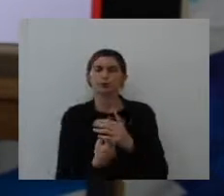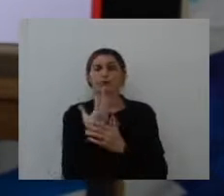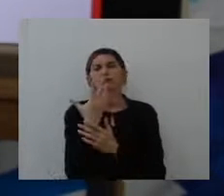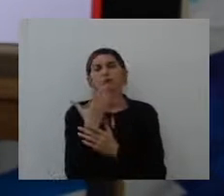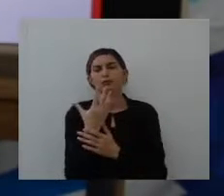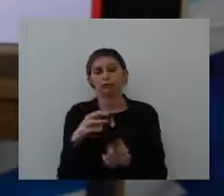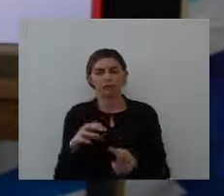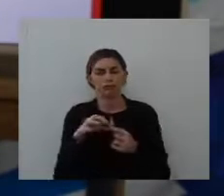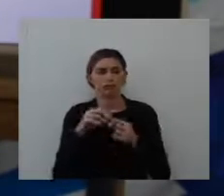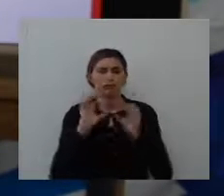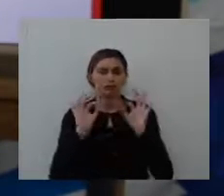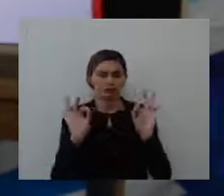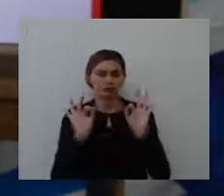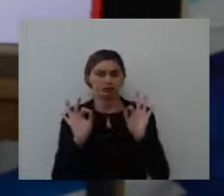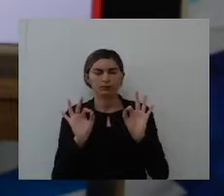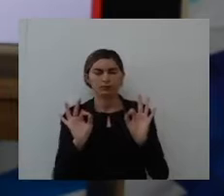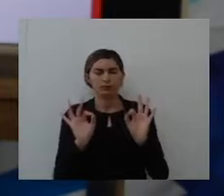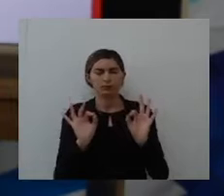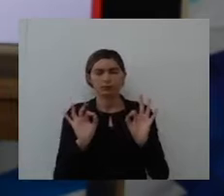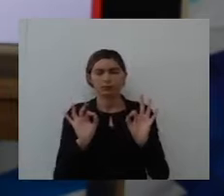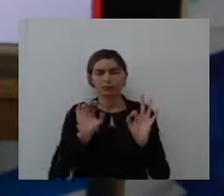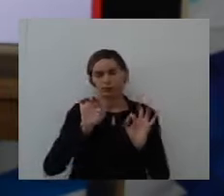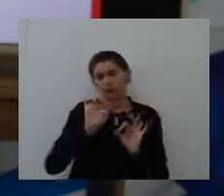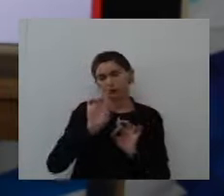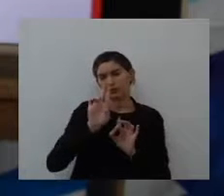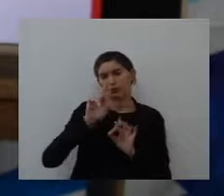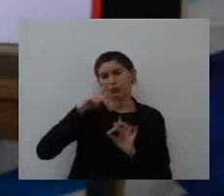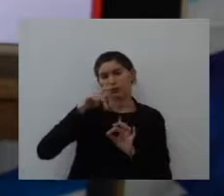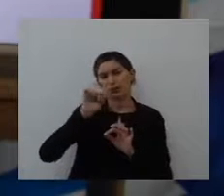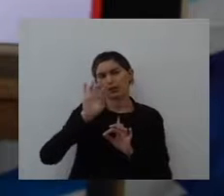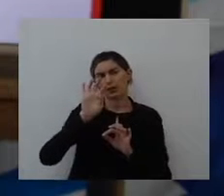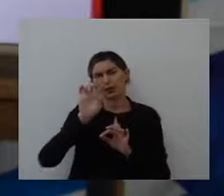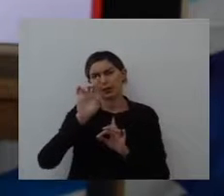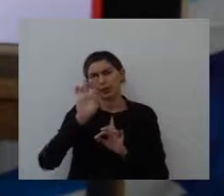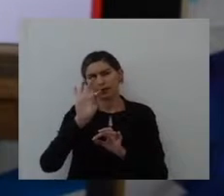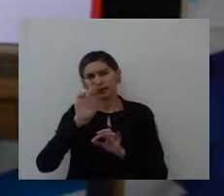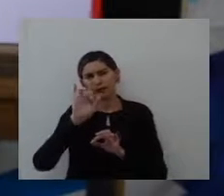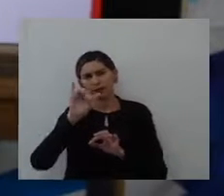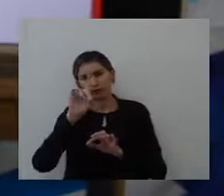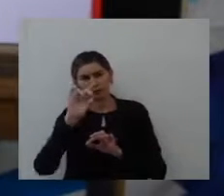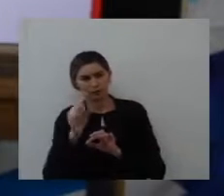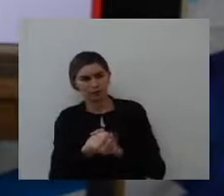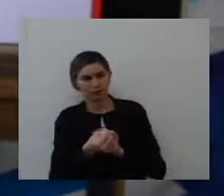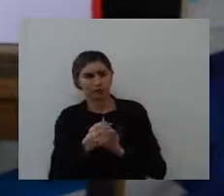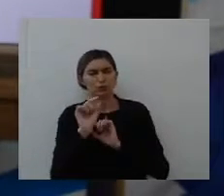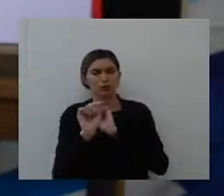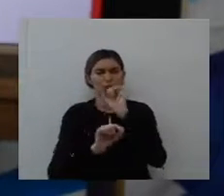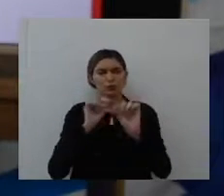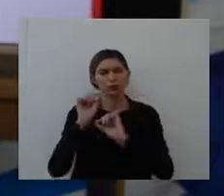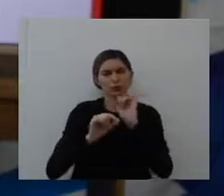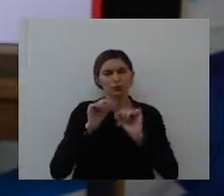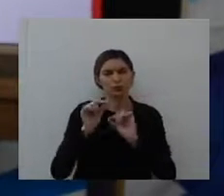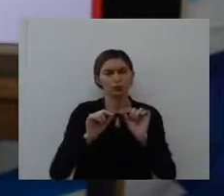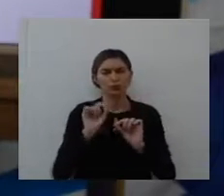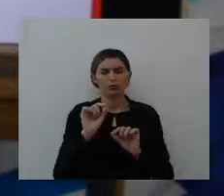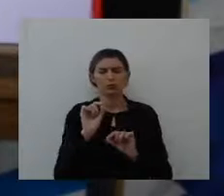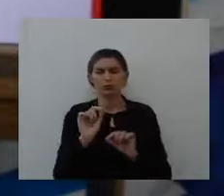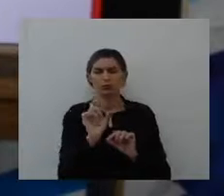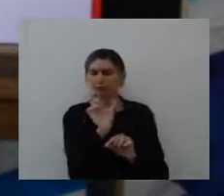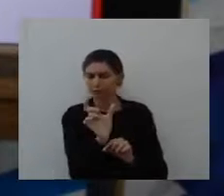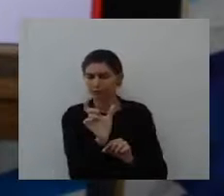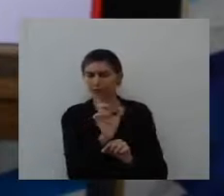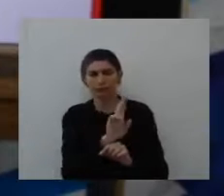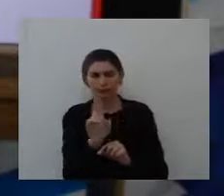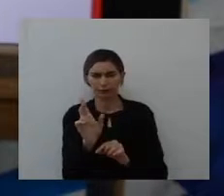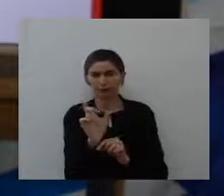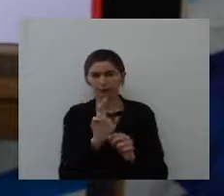os privilegiados, os chamados eupátridas. E quem são esses eupátridas? Eupátridas é um termo que, se a